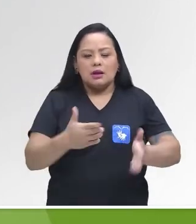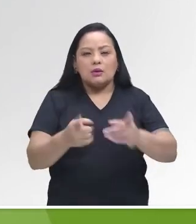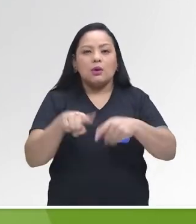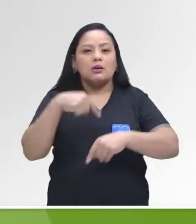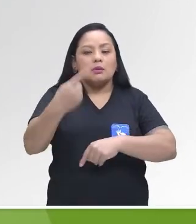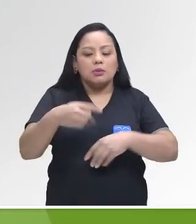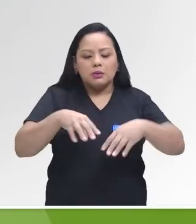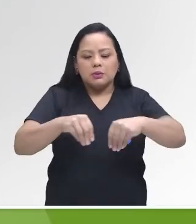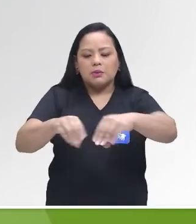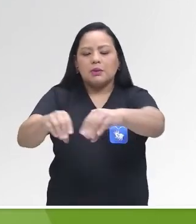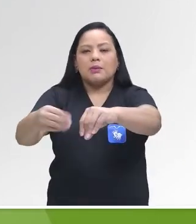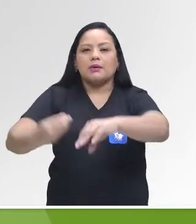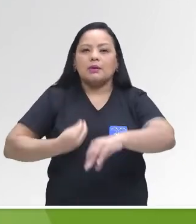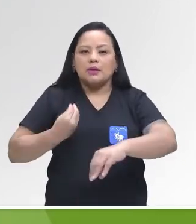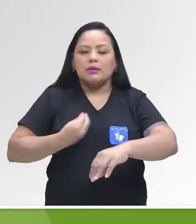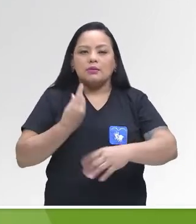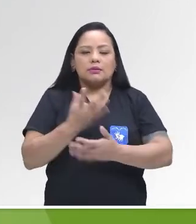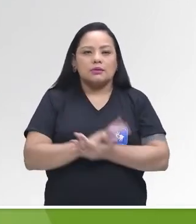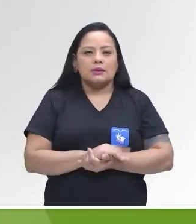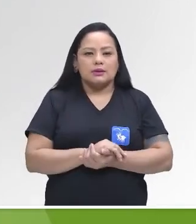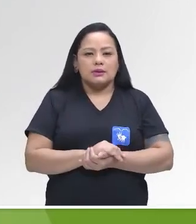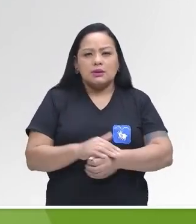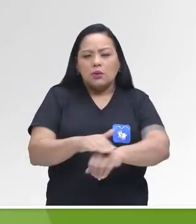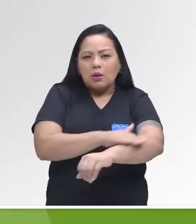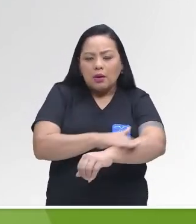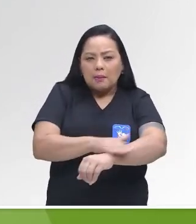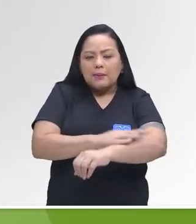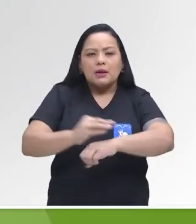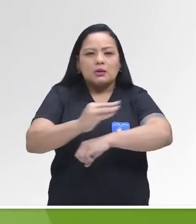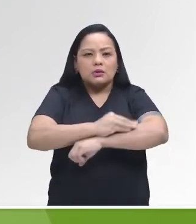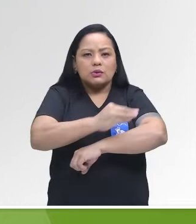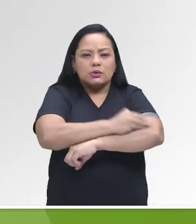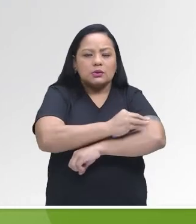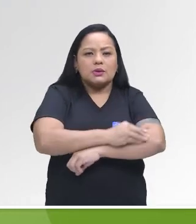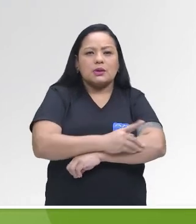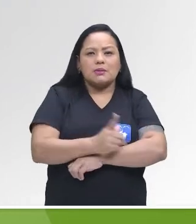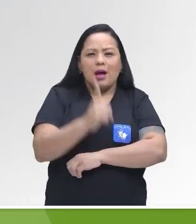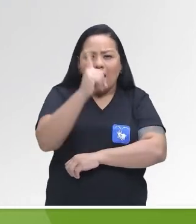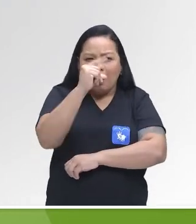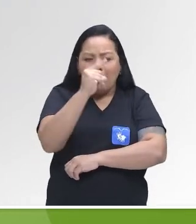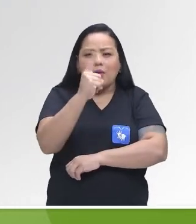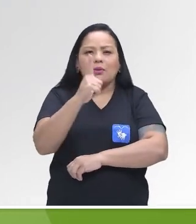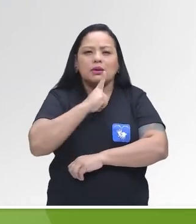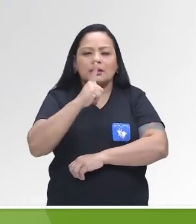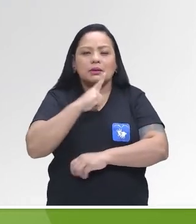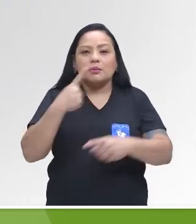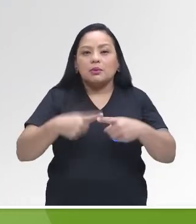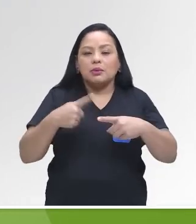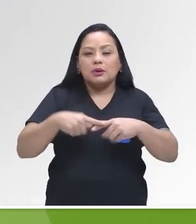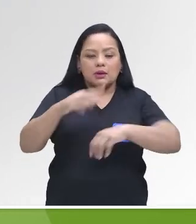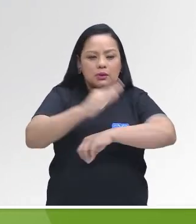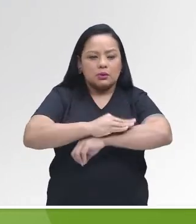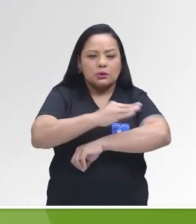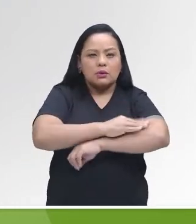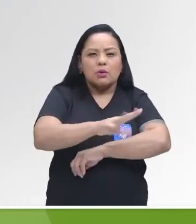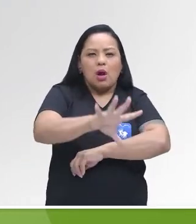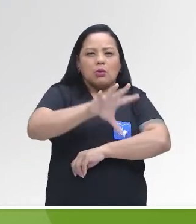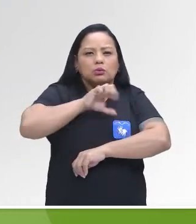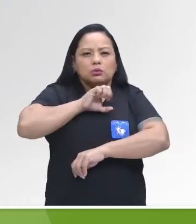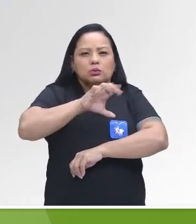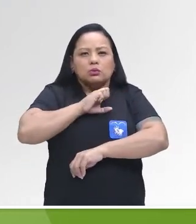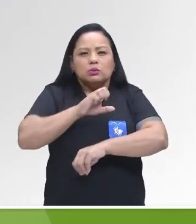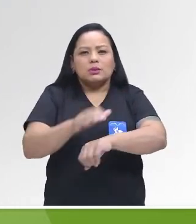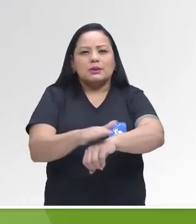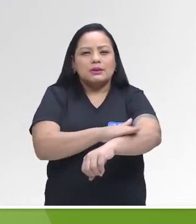ambiente terrestre. Então, a pele dos anfíbios, ela é bem úmida, porque eles vão ter a respiração